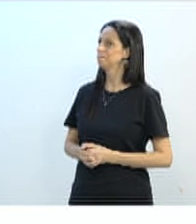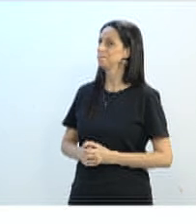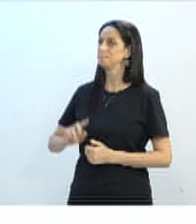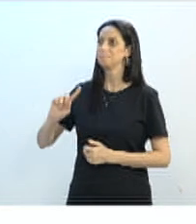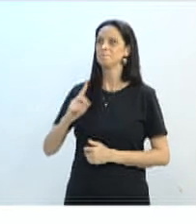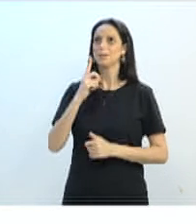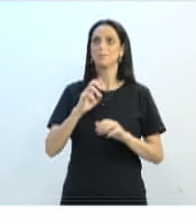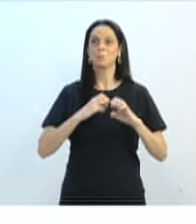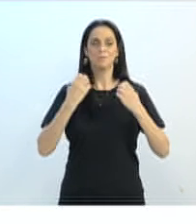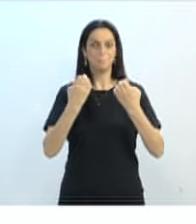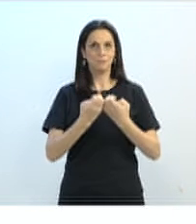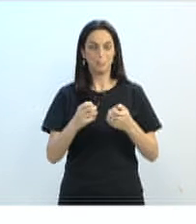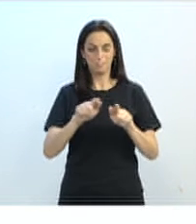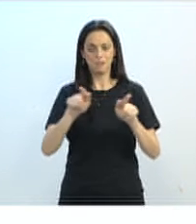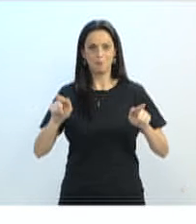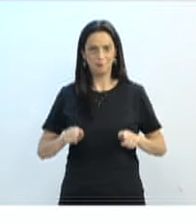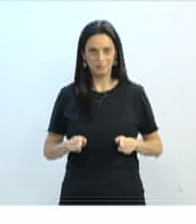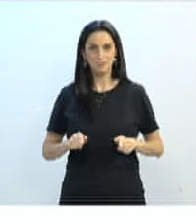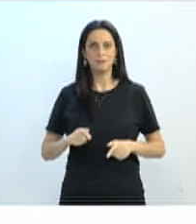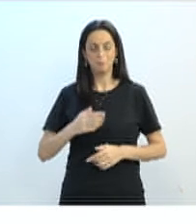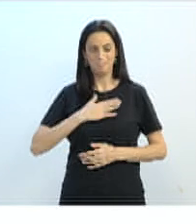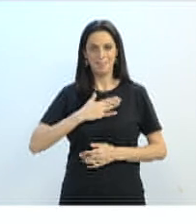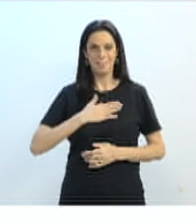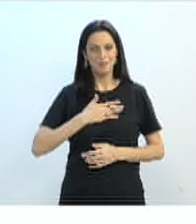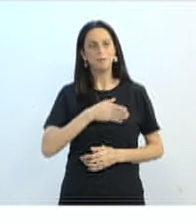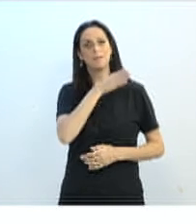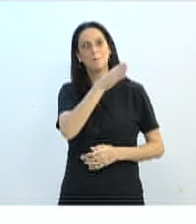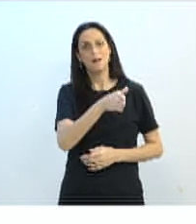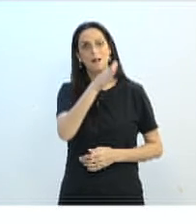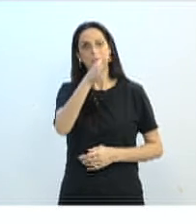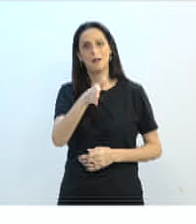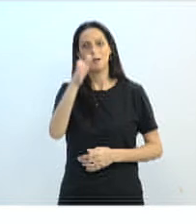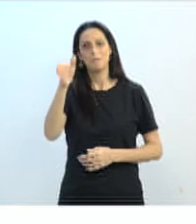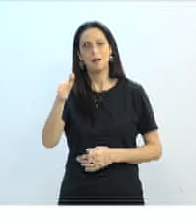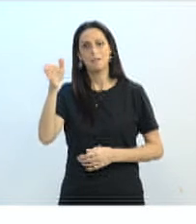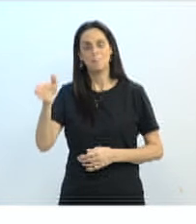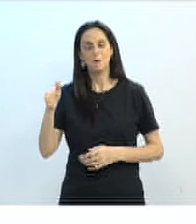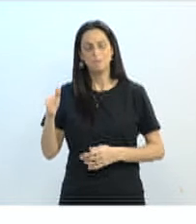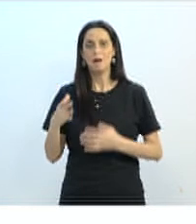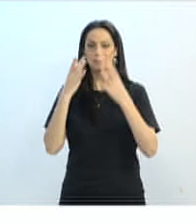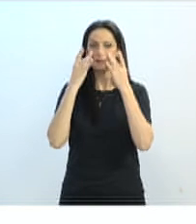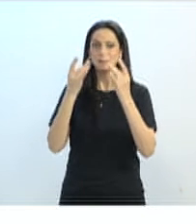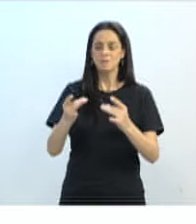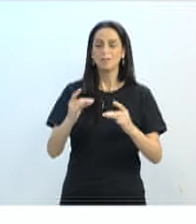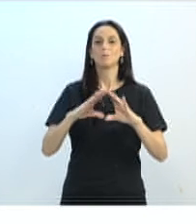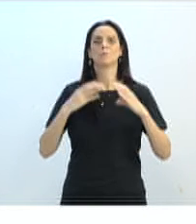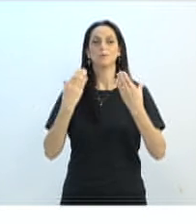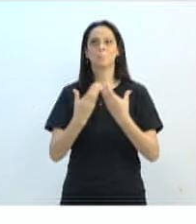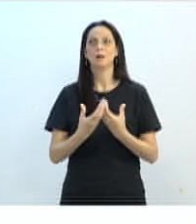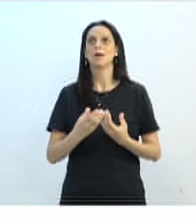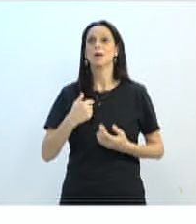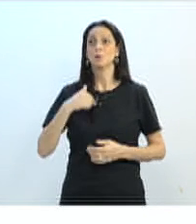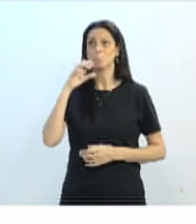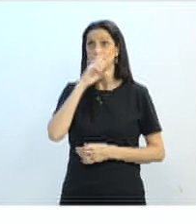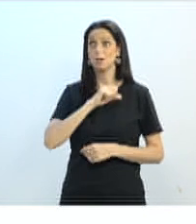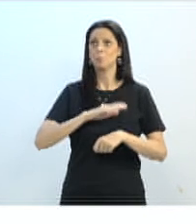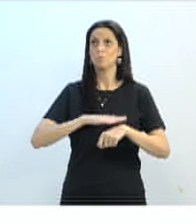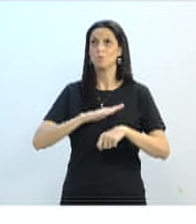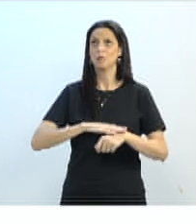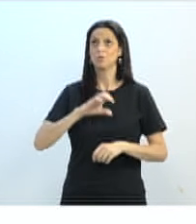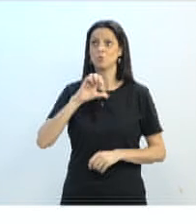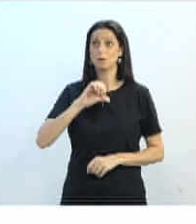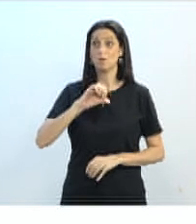do gabinete do vereador do bairro, ouvindo a comunidade, vereador Silmar. Sábado estarei das 9 da manhã ao